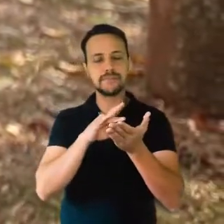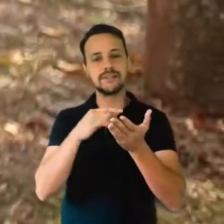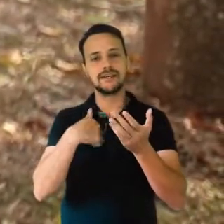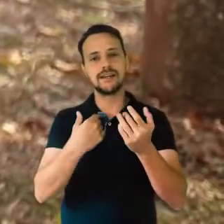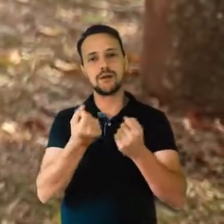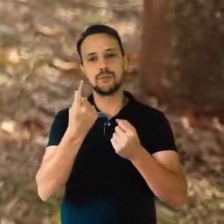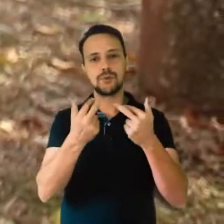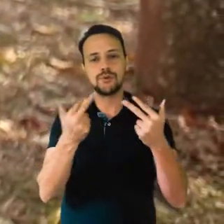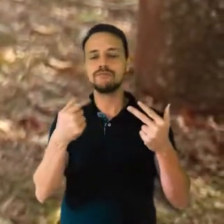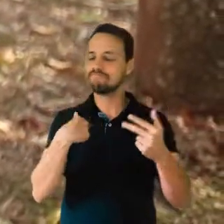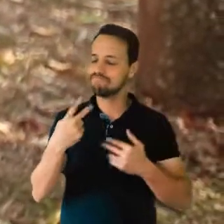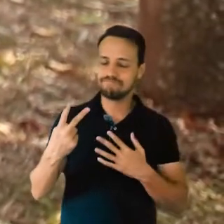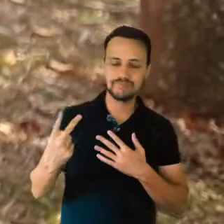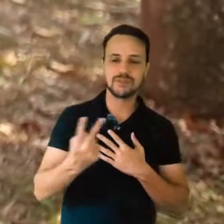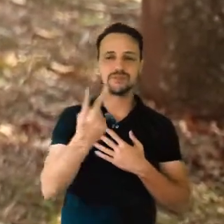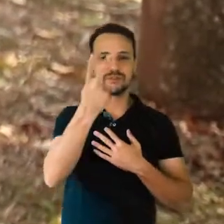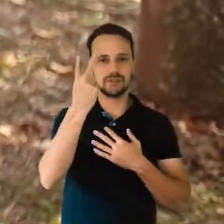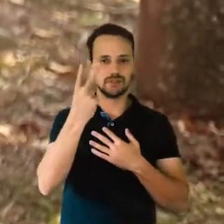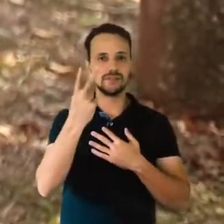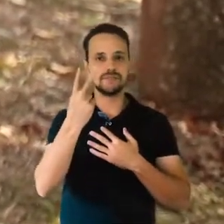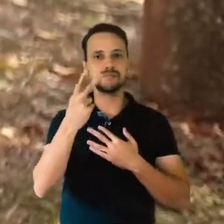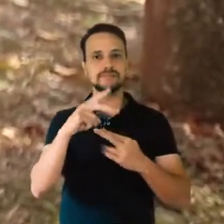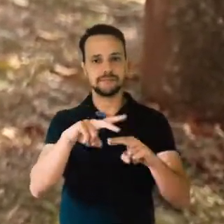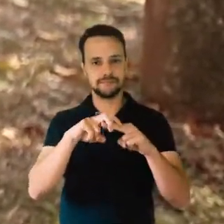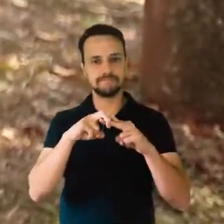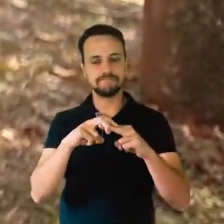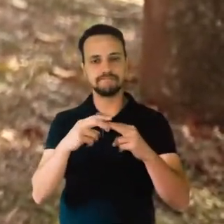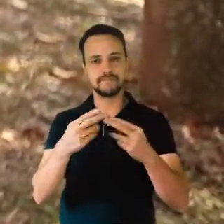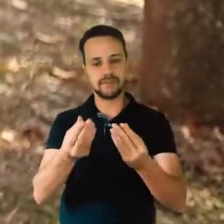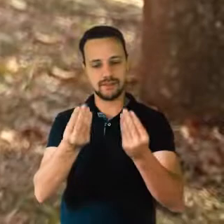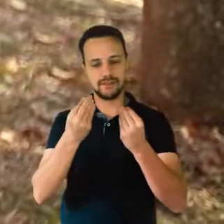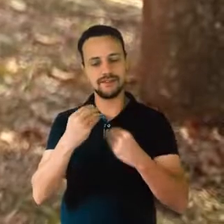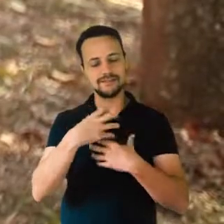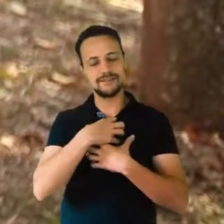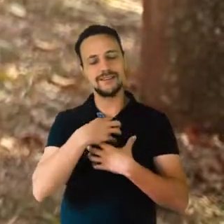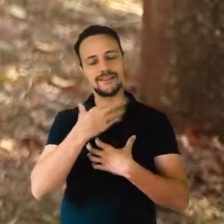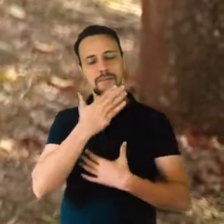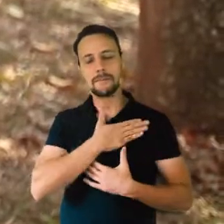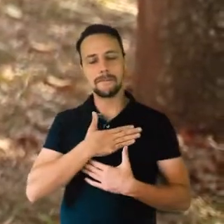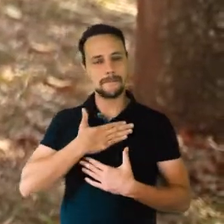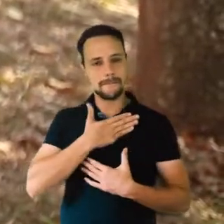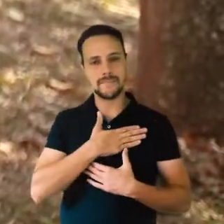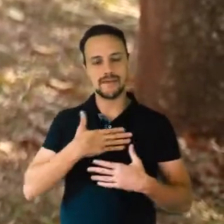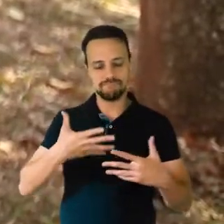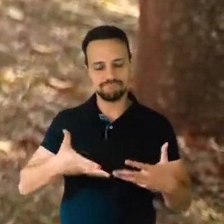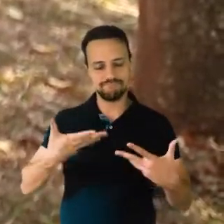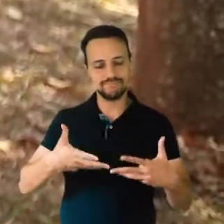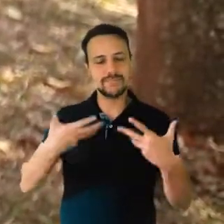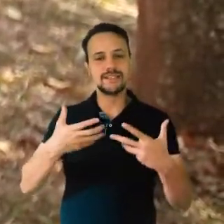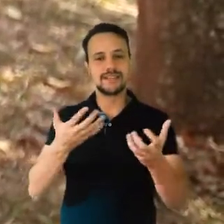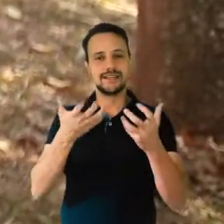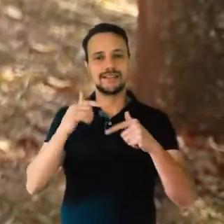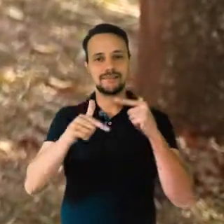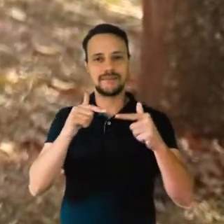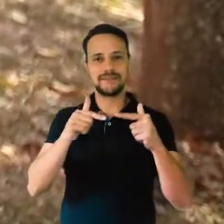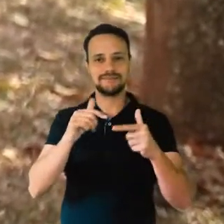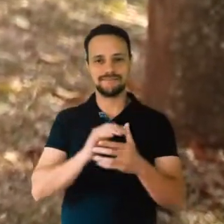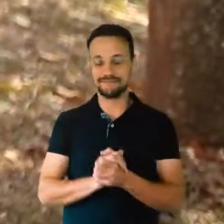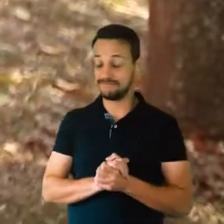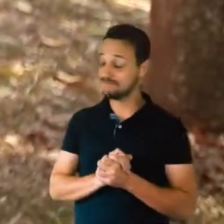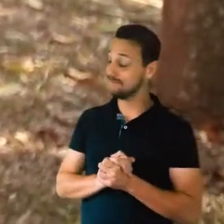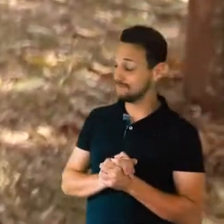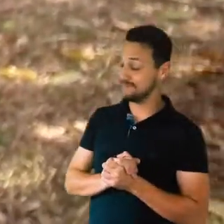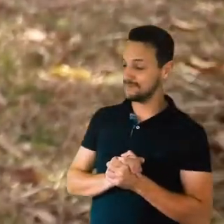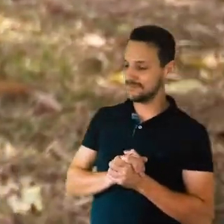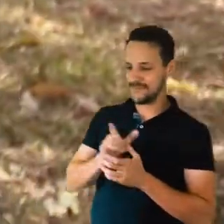é algo que eu valorizo bastante aqui, que me dá bastante prazer e motivação para trabalhar aqui.